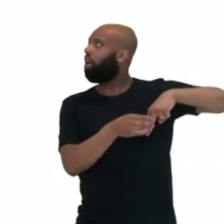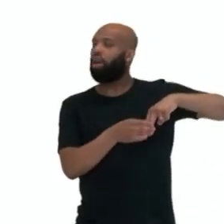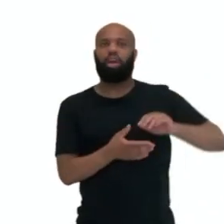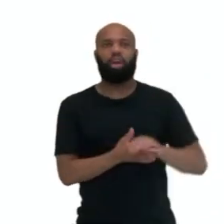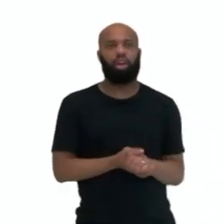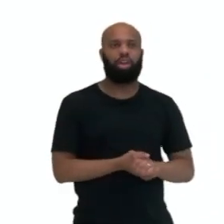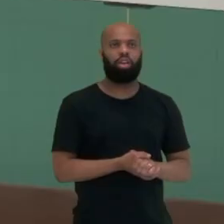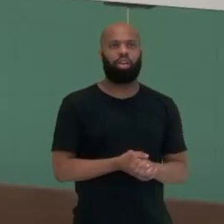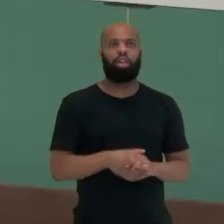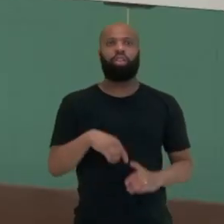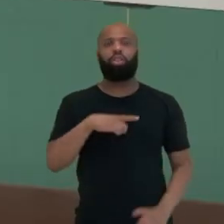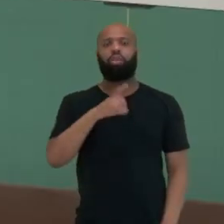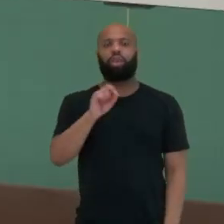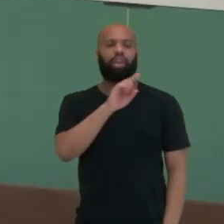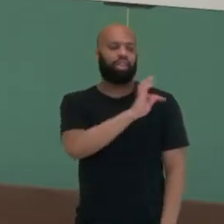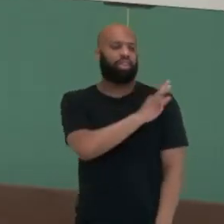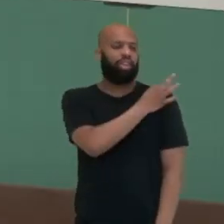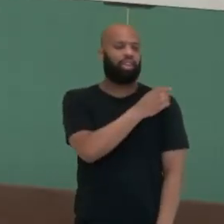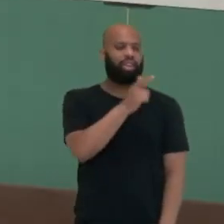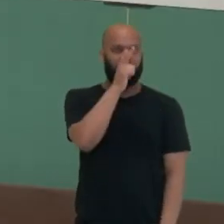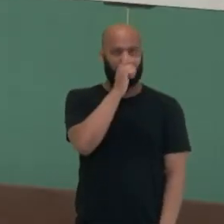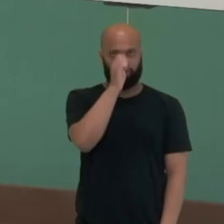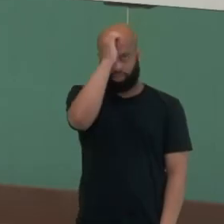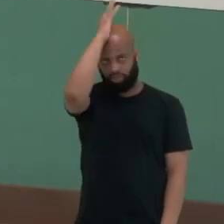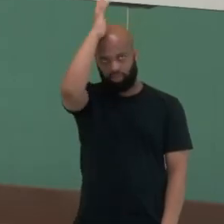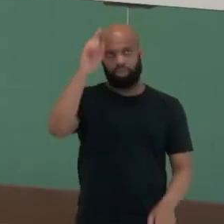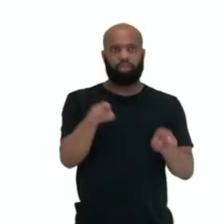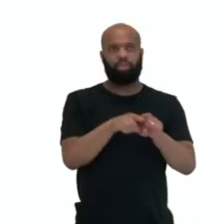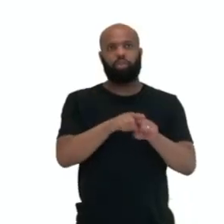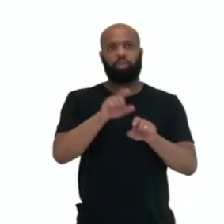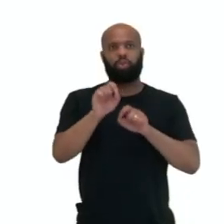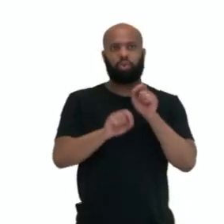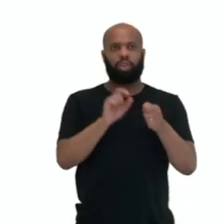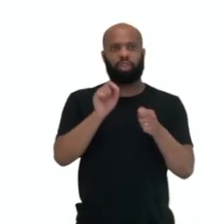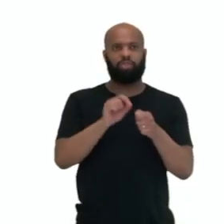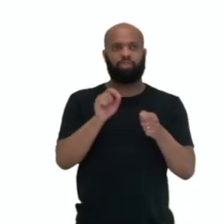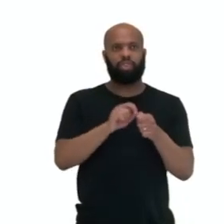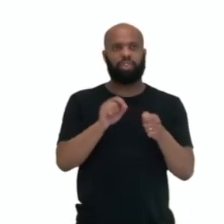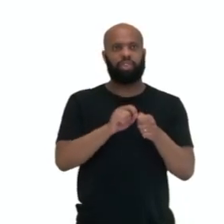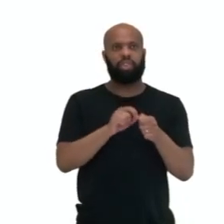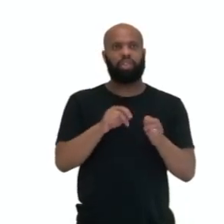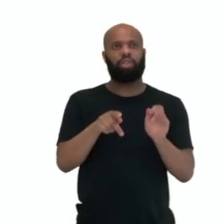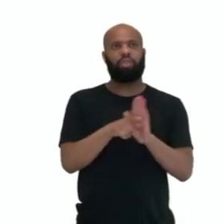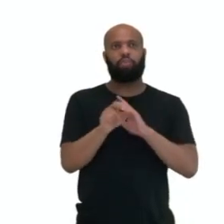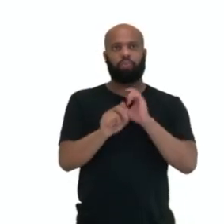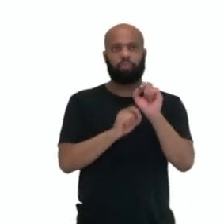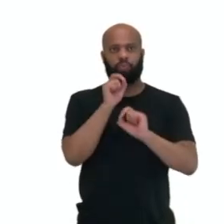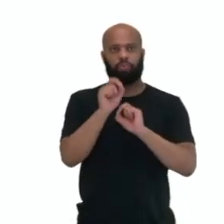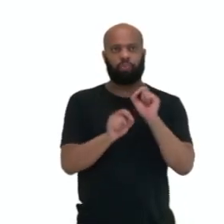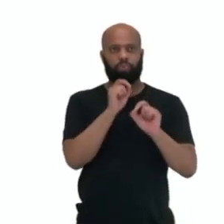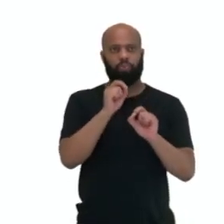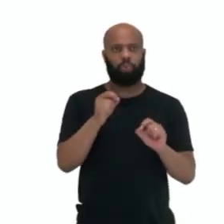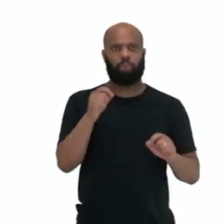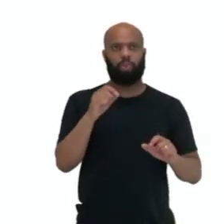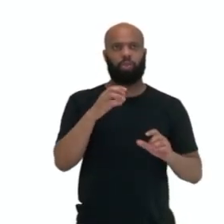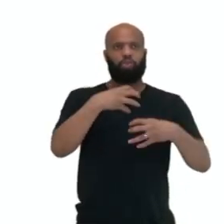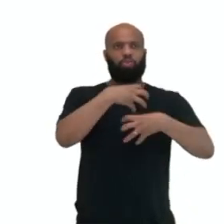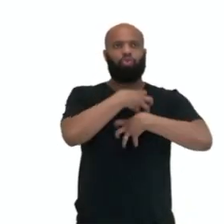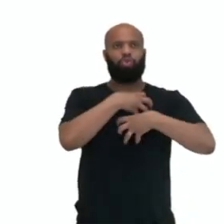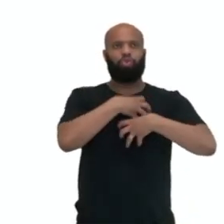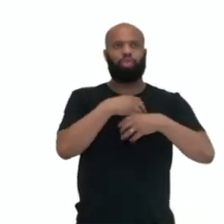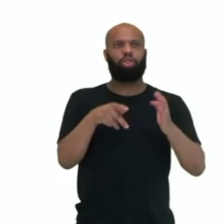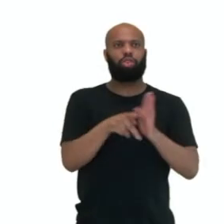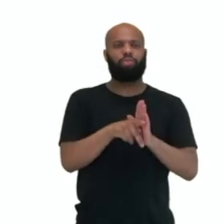E a gente tem a técnica greco-romana, que é arremessar o rival de ombro, que é um golpe bem típico também, que vai